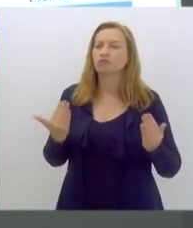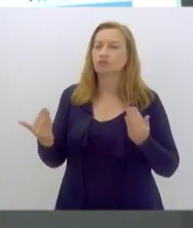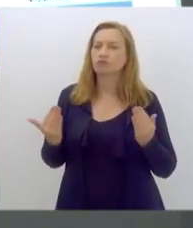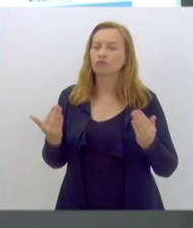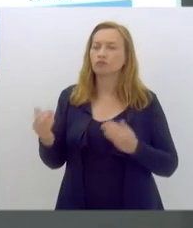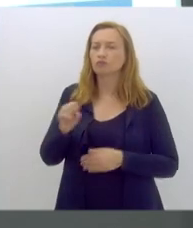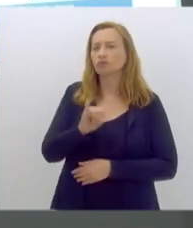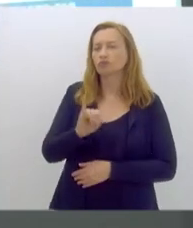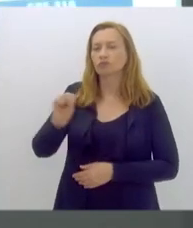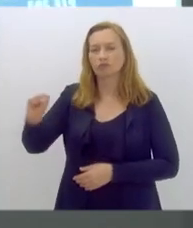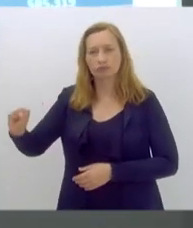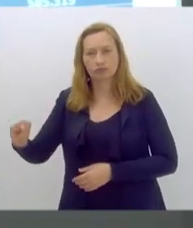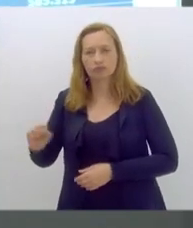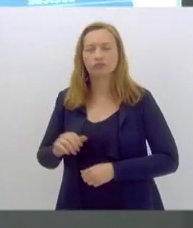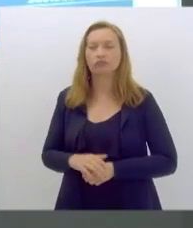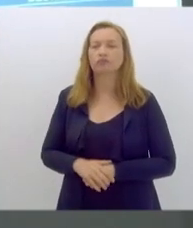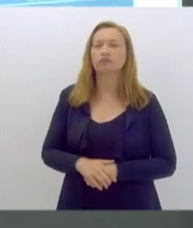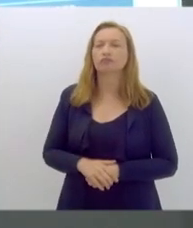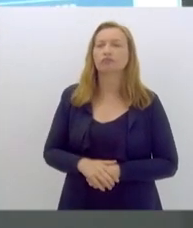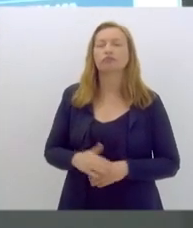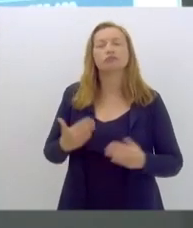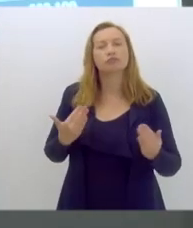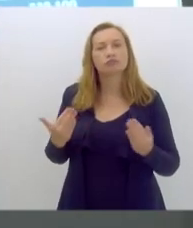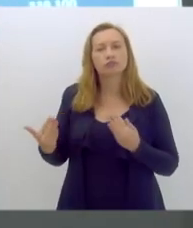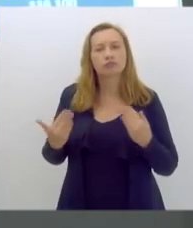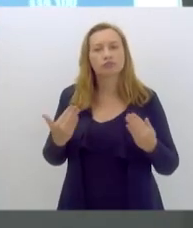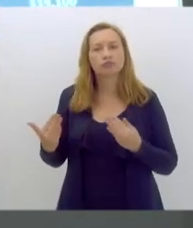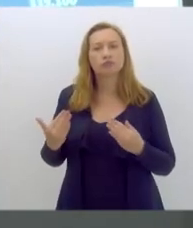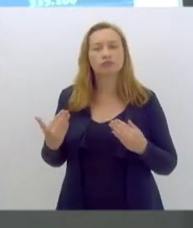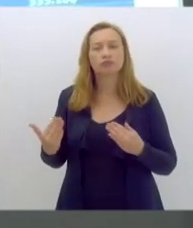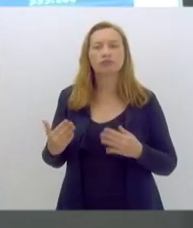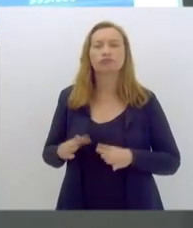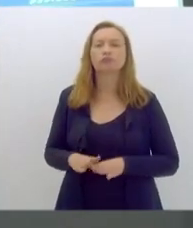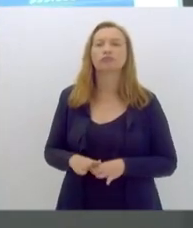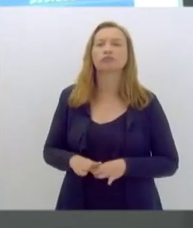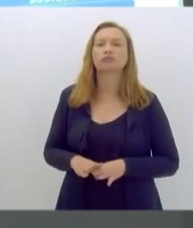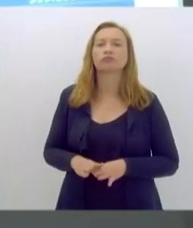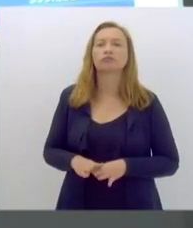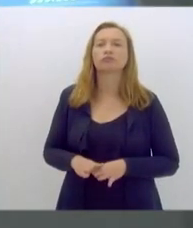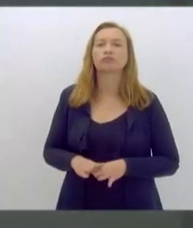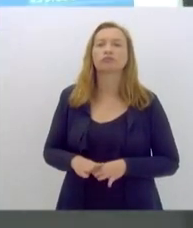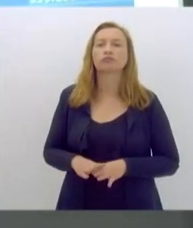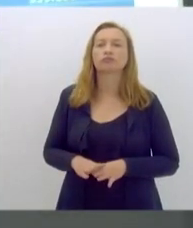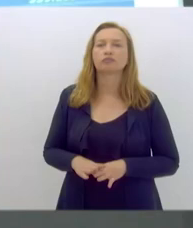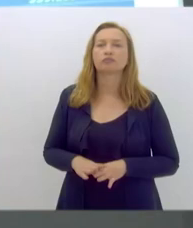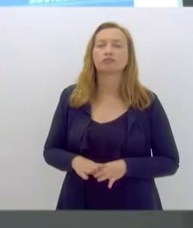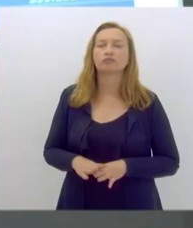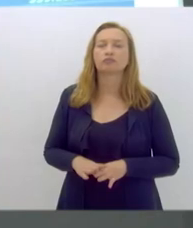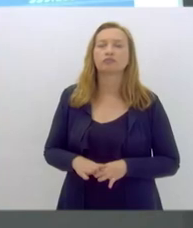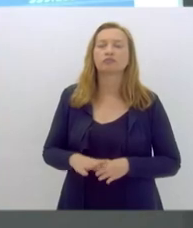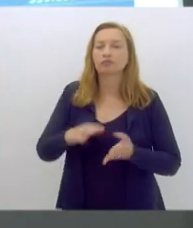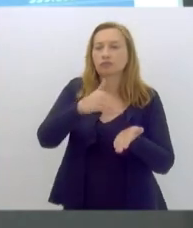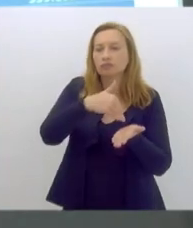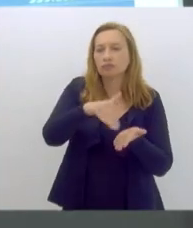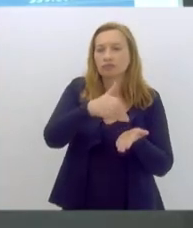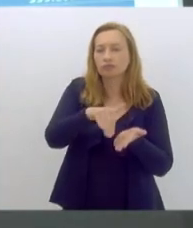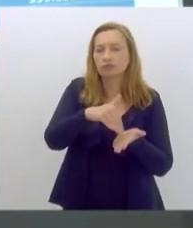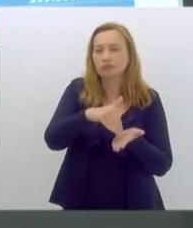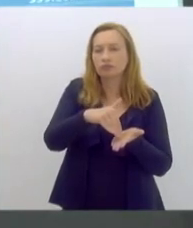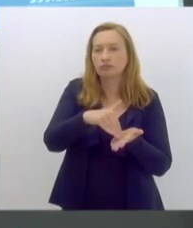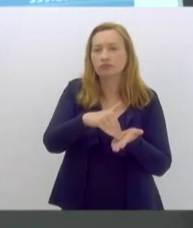com ICMS se comparado por com a estimativa o que que é a estimativa a secretaria de fazenda